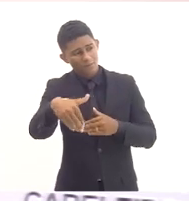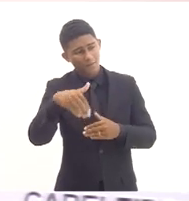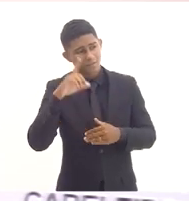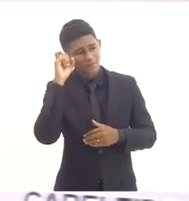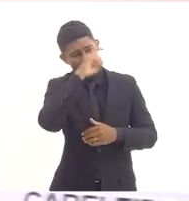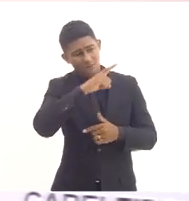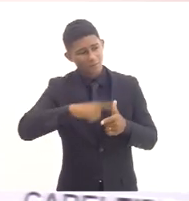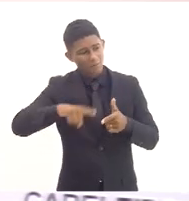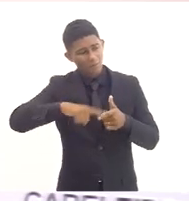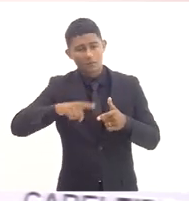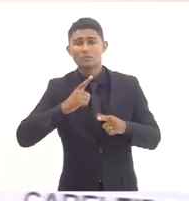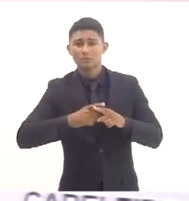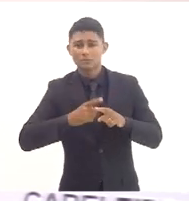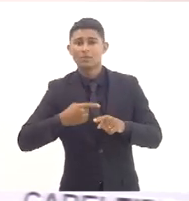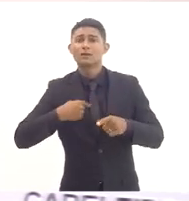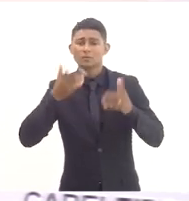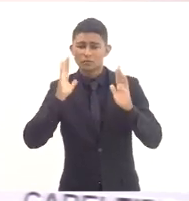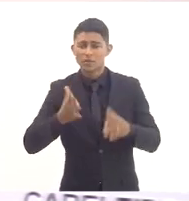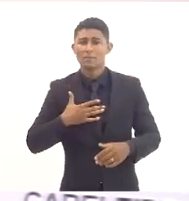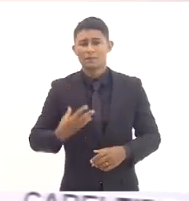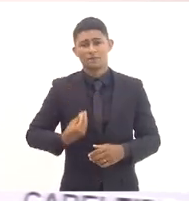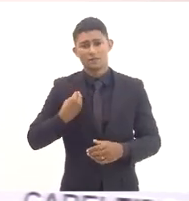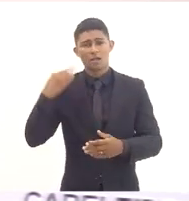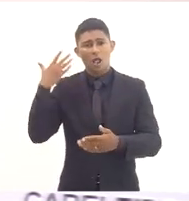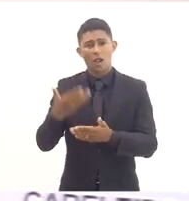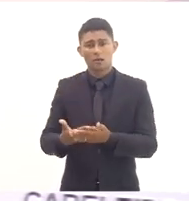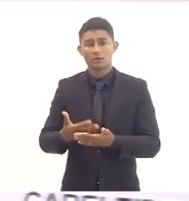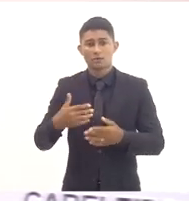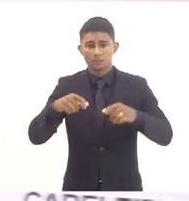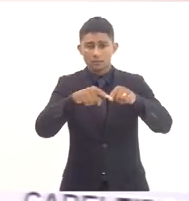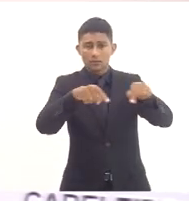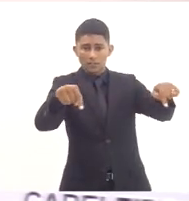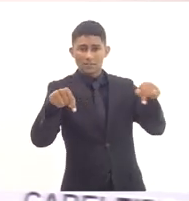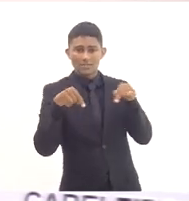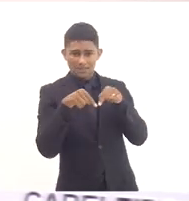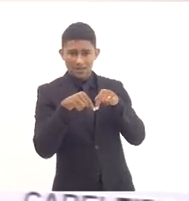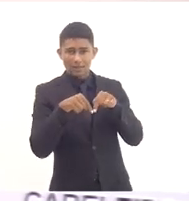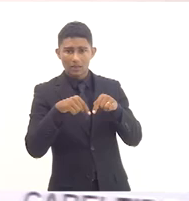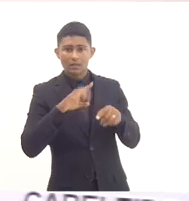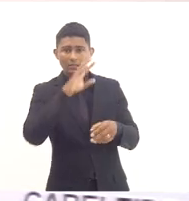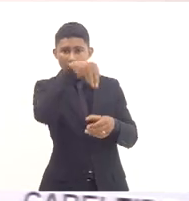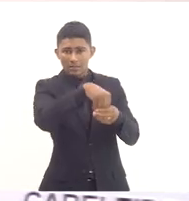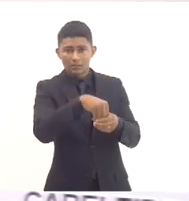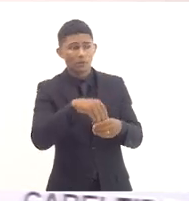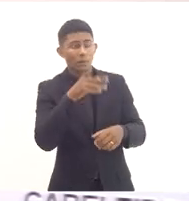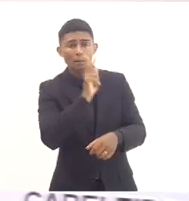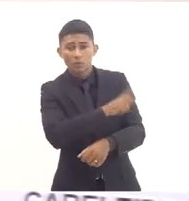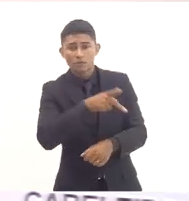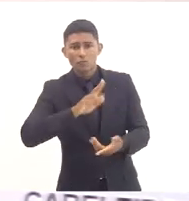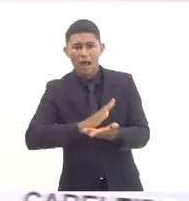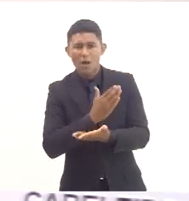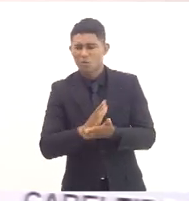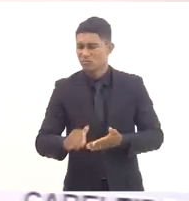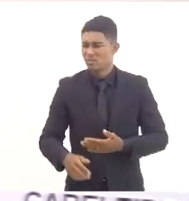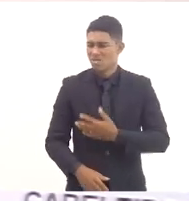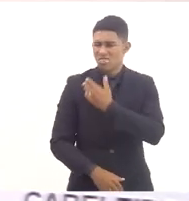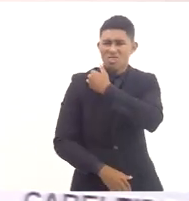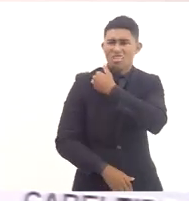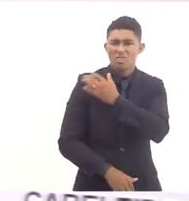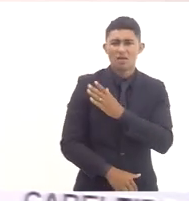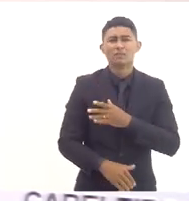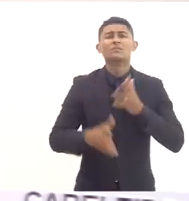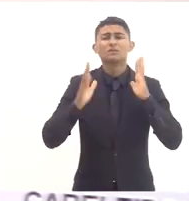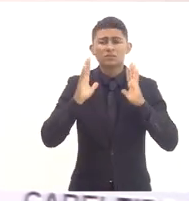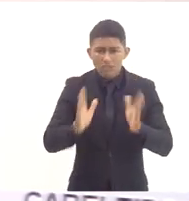passei por isso e eu já tive em sala de aula com professores é intolerantes eu já tive com